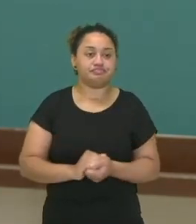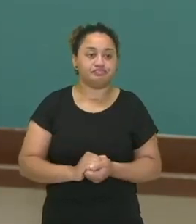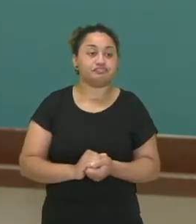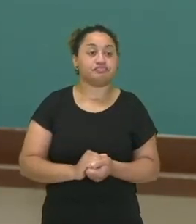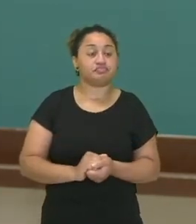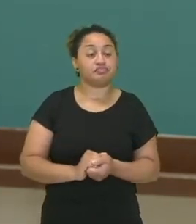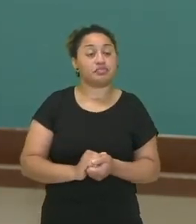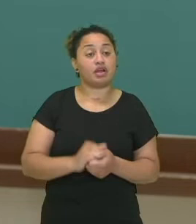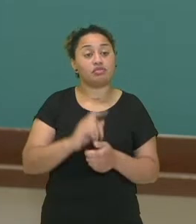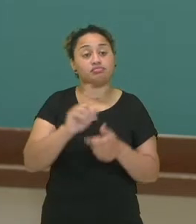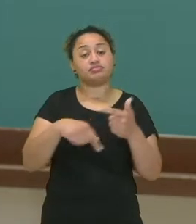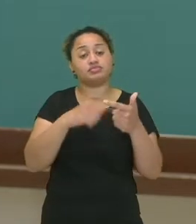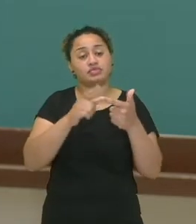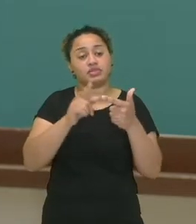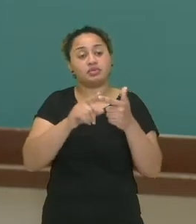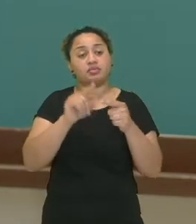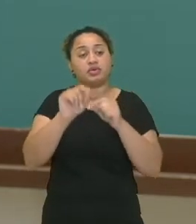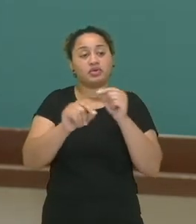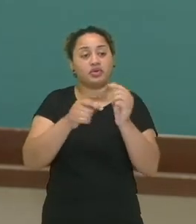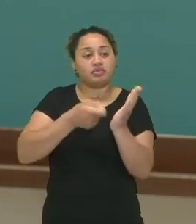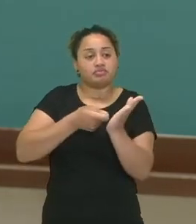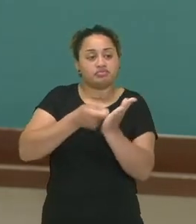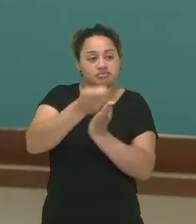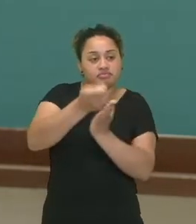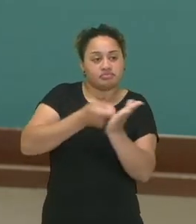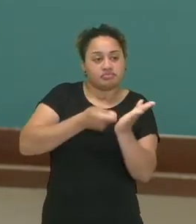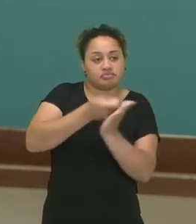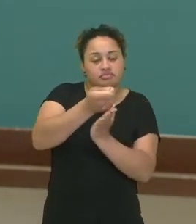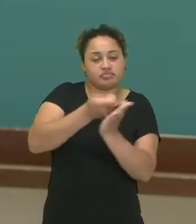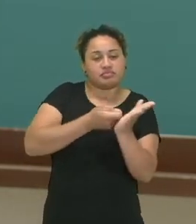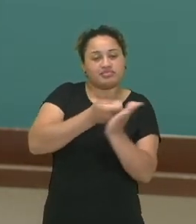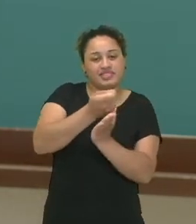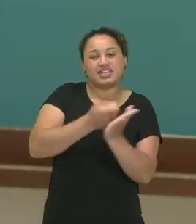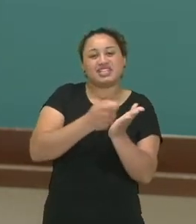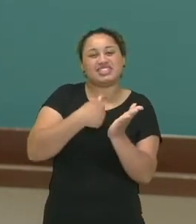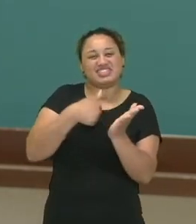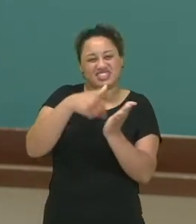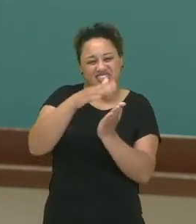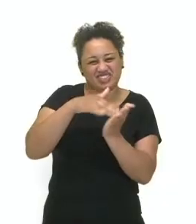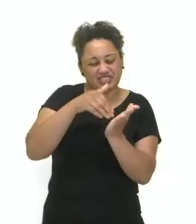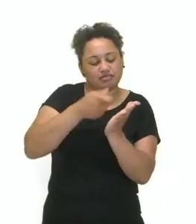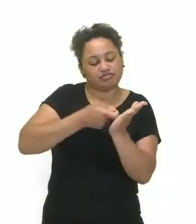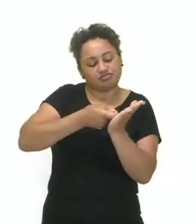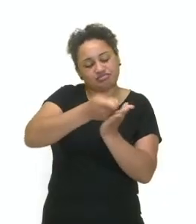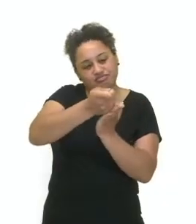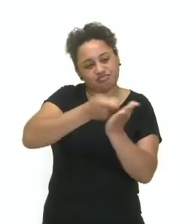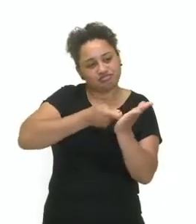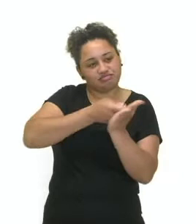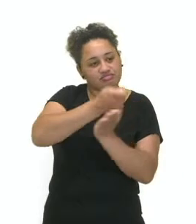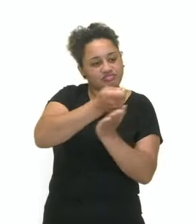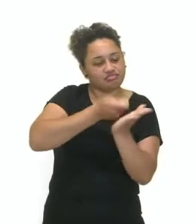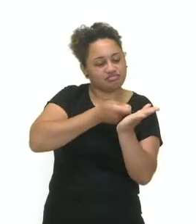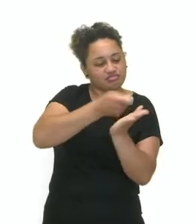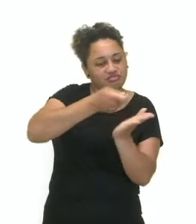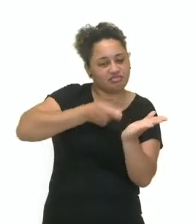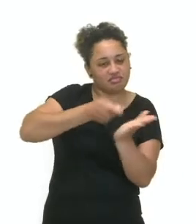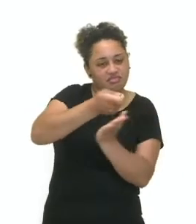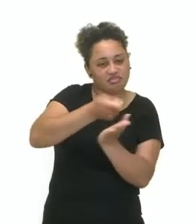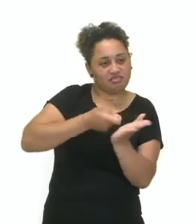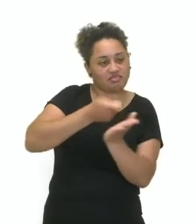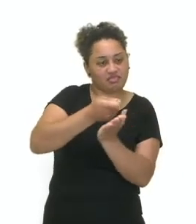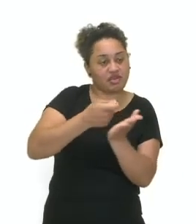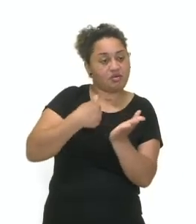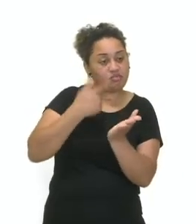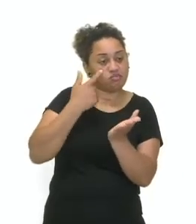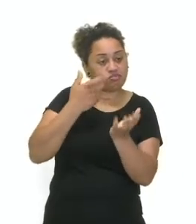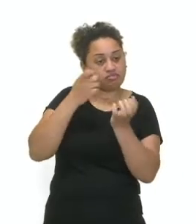Então, olha só, né? Segunda parte, o rolo de borracha embebido em tinta, tocando todas as partes elevadas, né, do entalhe. Então,